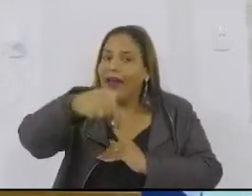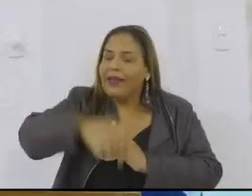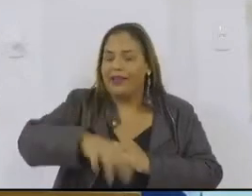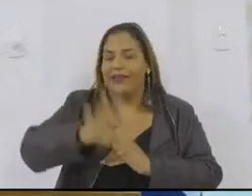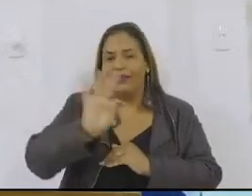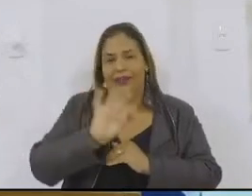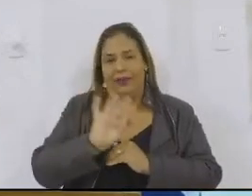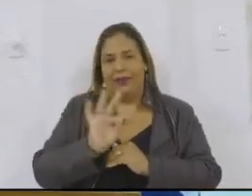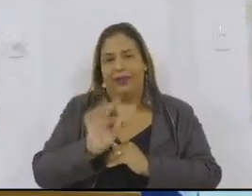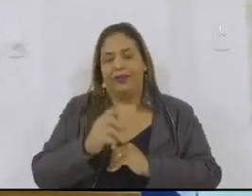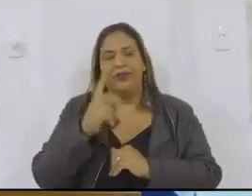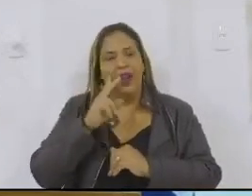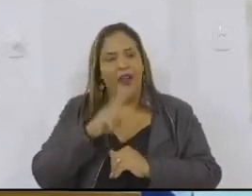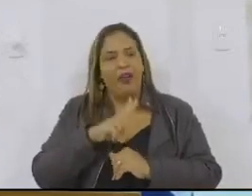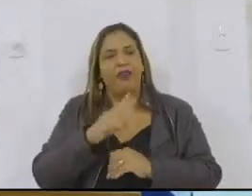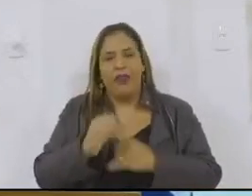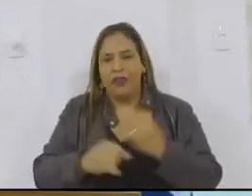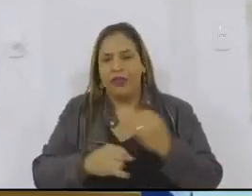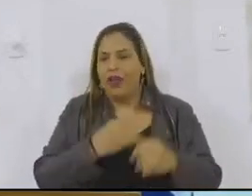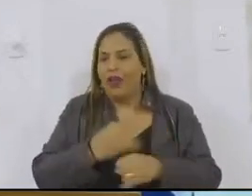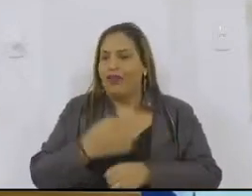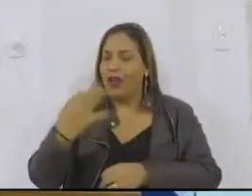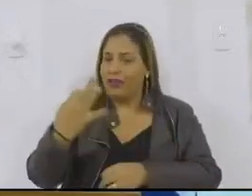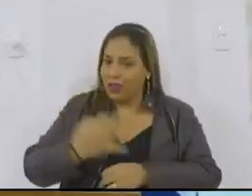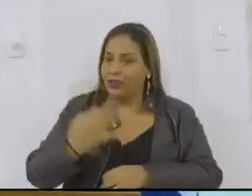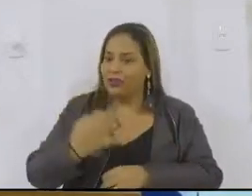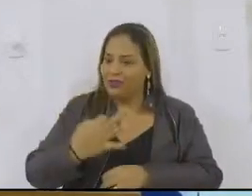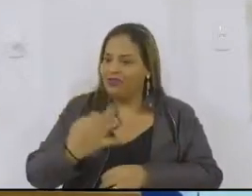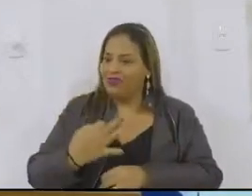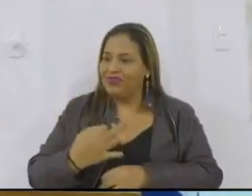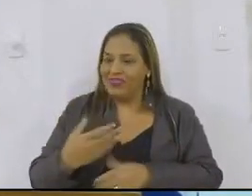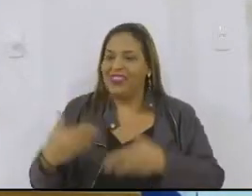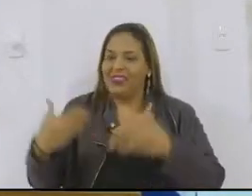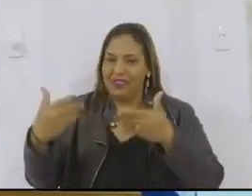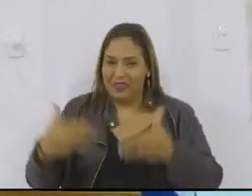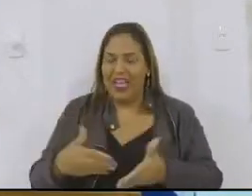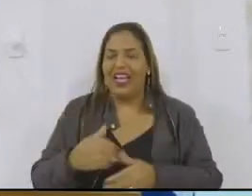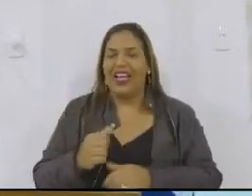que confirmou de que a Casa e Vídeo realmente vai estar sendo